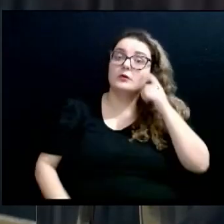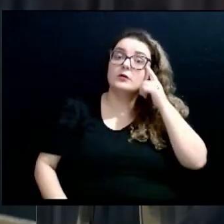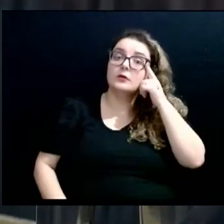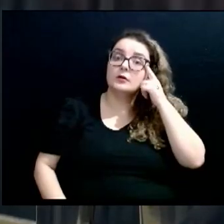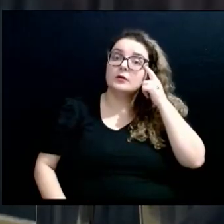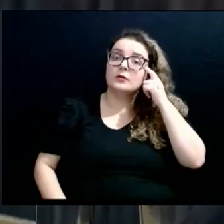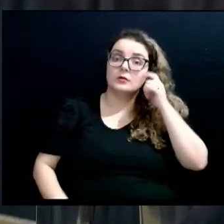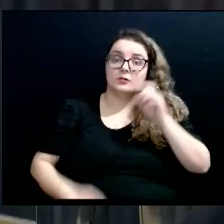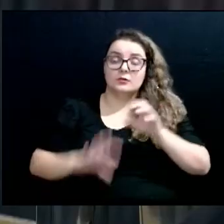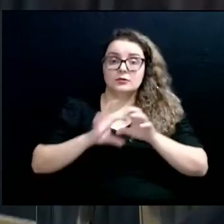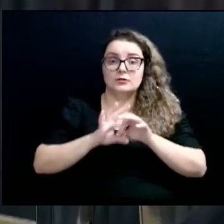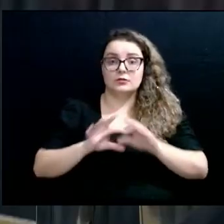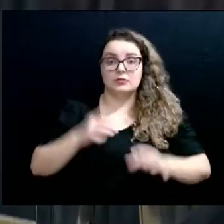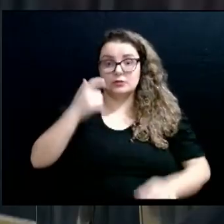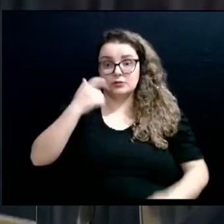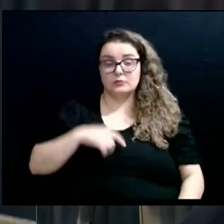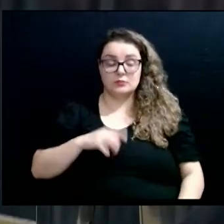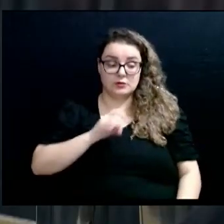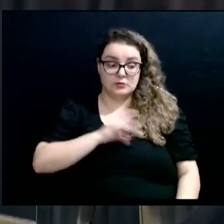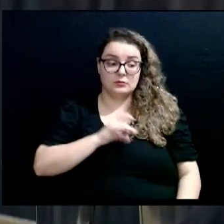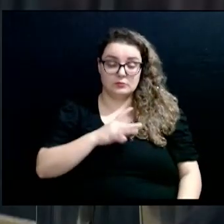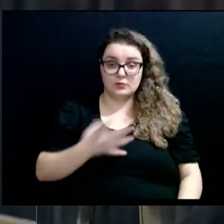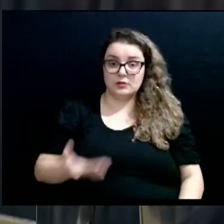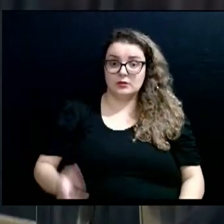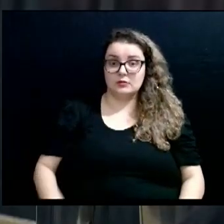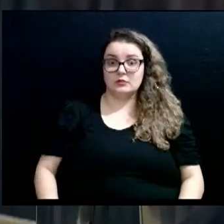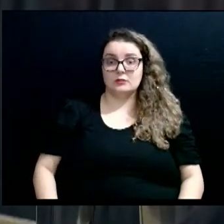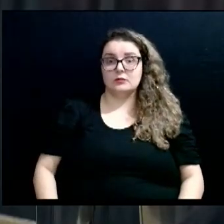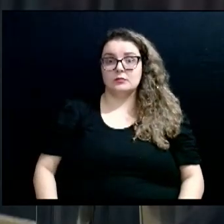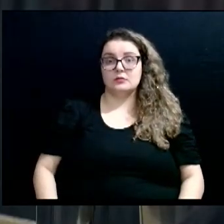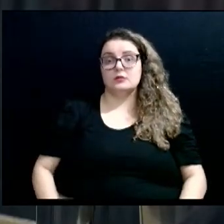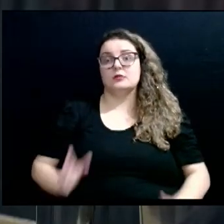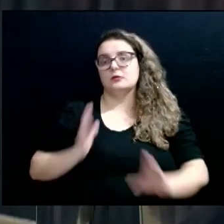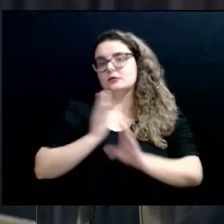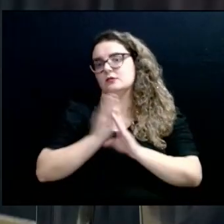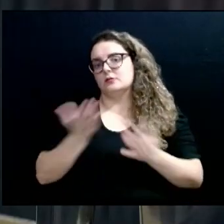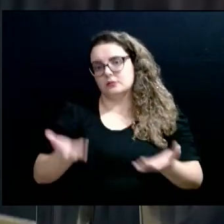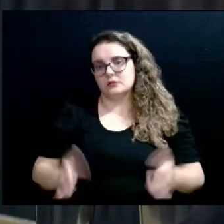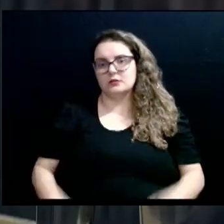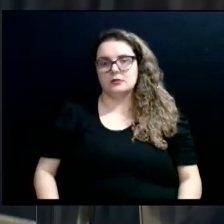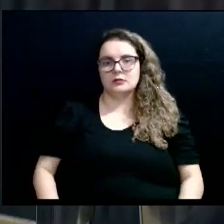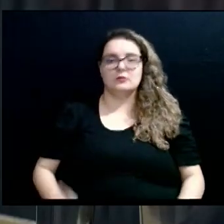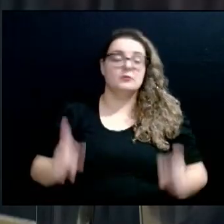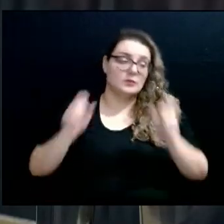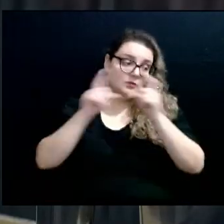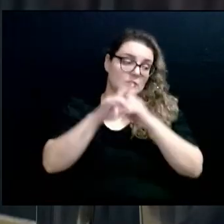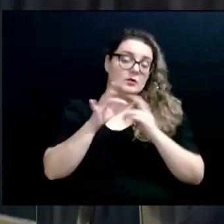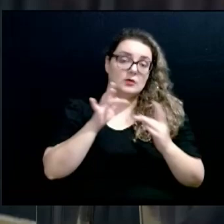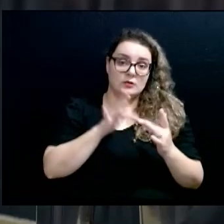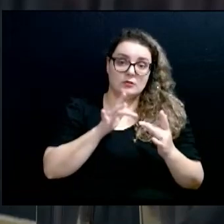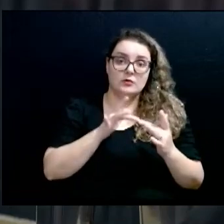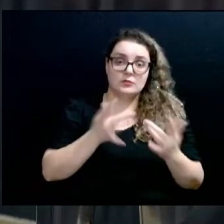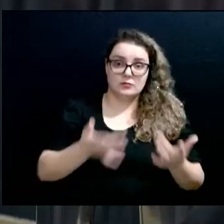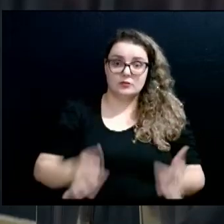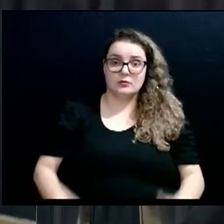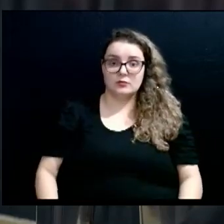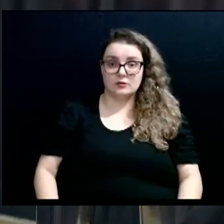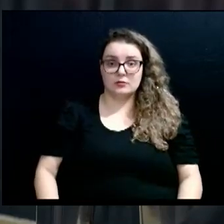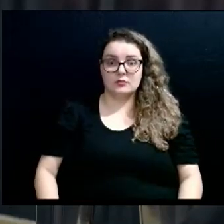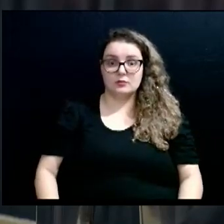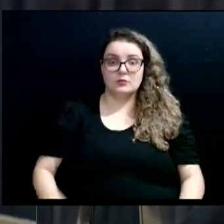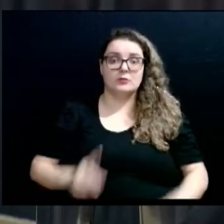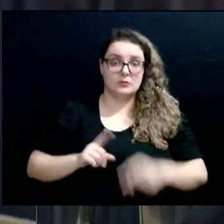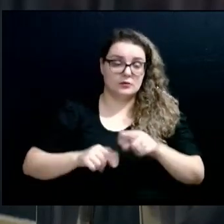muito medo, né? Uhum. E a gente identifica dessa forma. Fica muito difícil de entrar em contato com aquele objeto